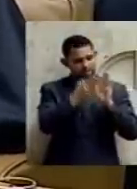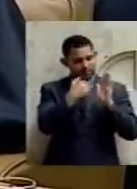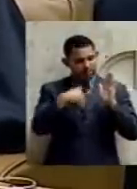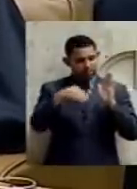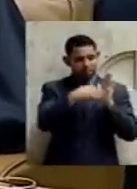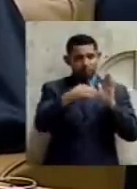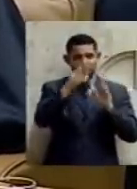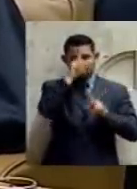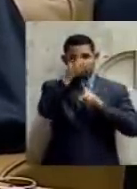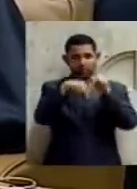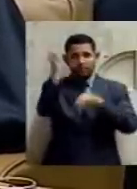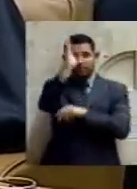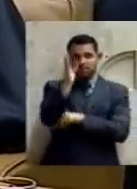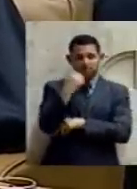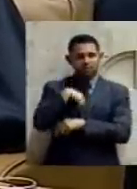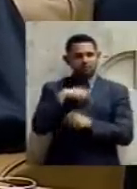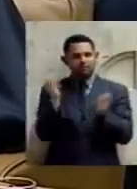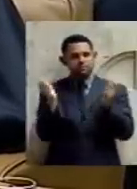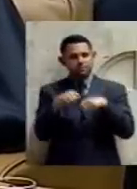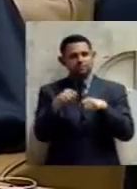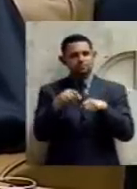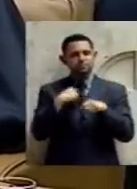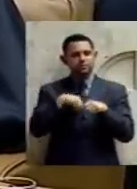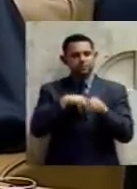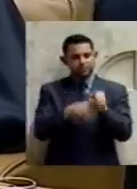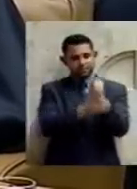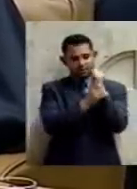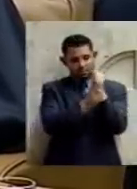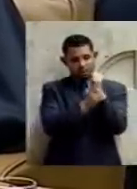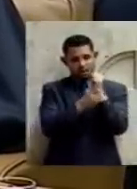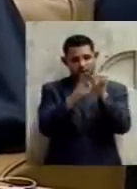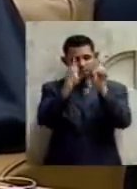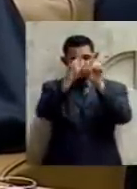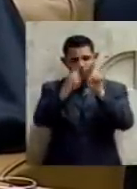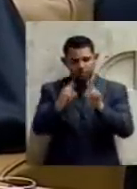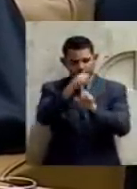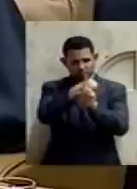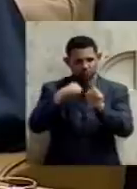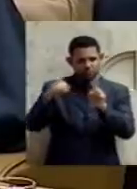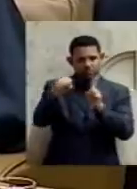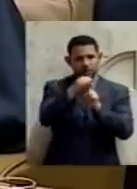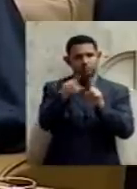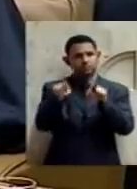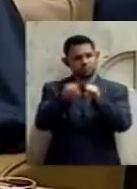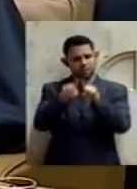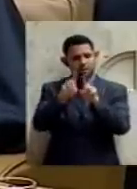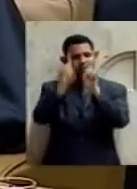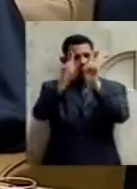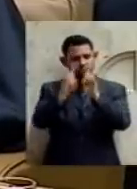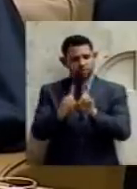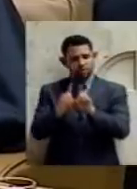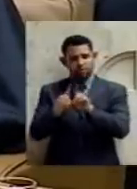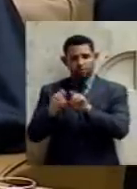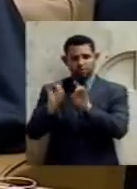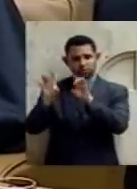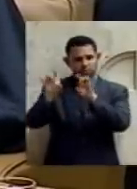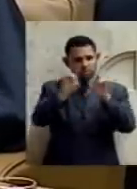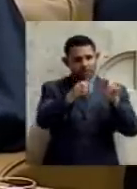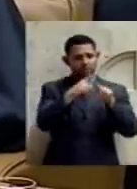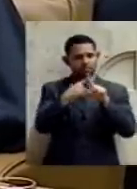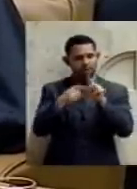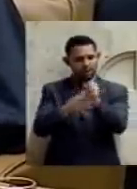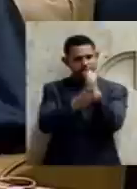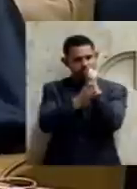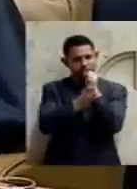Estado democrático, destinado a assegurar o exercício dos direitos sociais e individuais, a liberdade, a